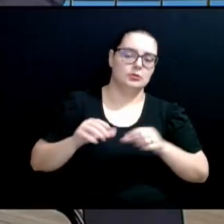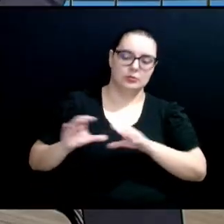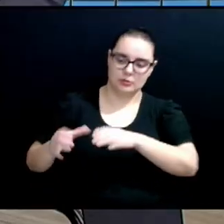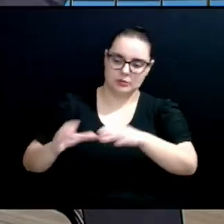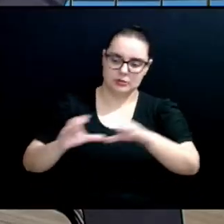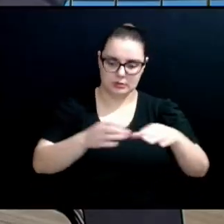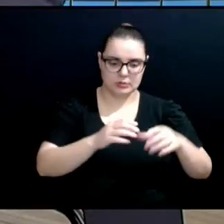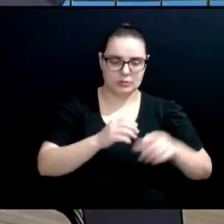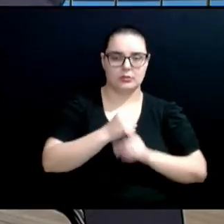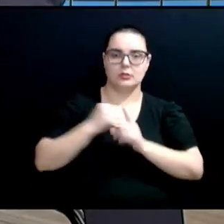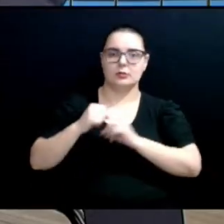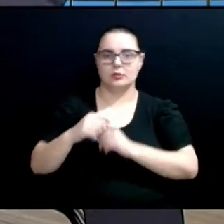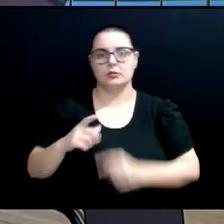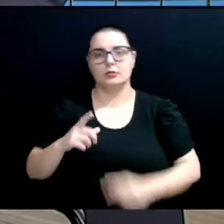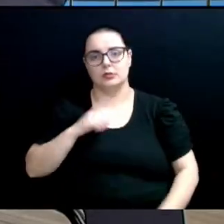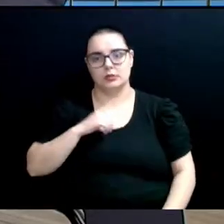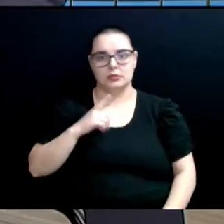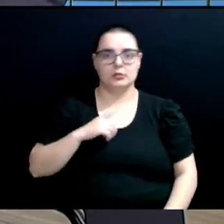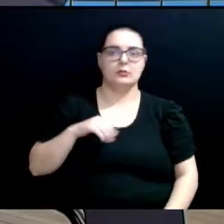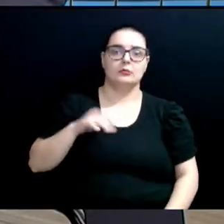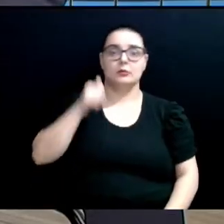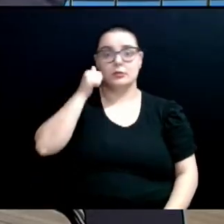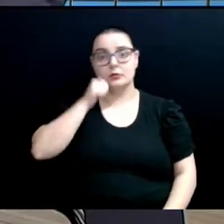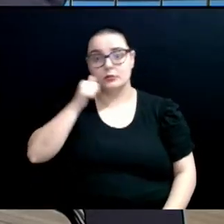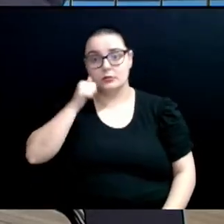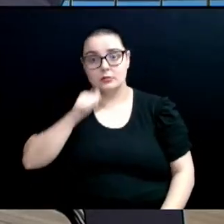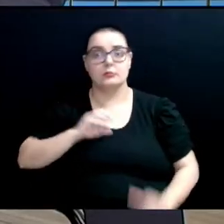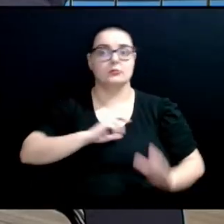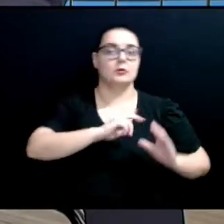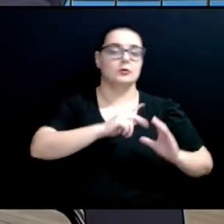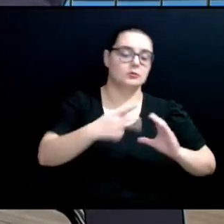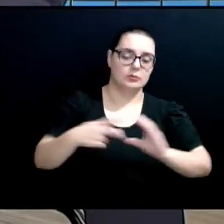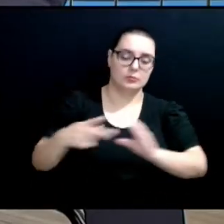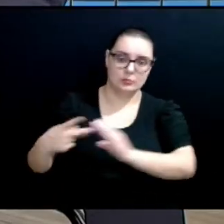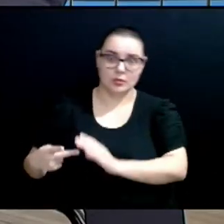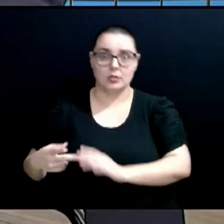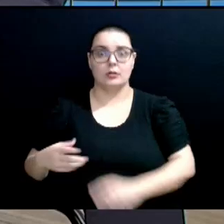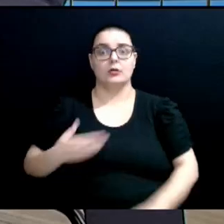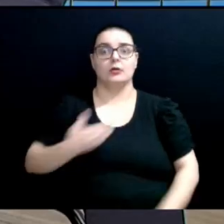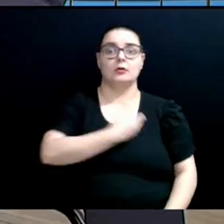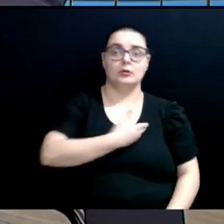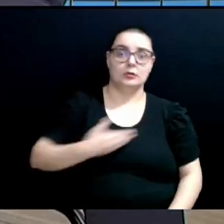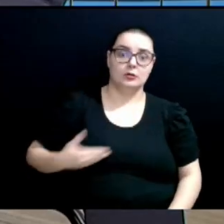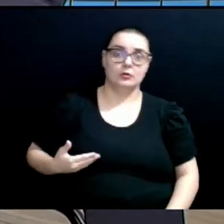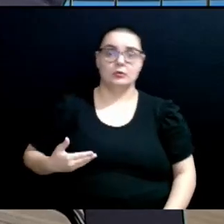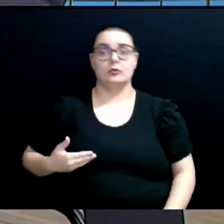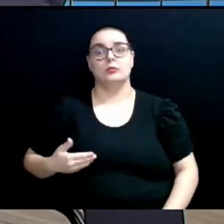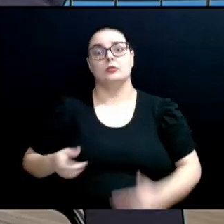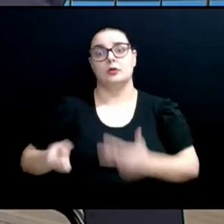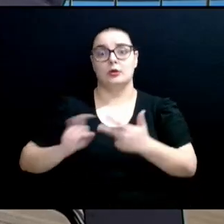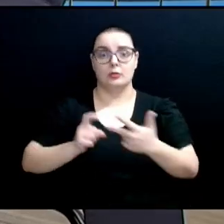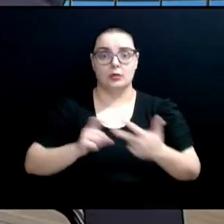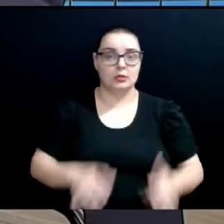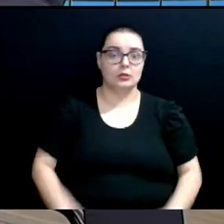nós precisamos ter mais mulheres nos parlamentos e nos governos no poder executivo,